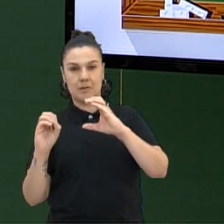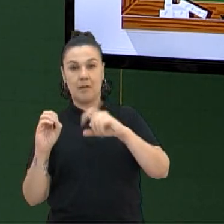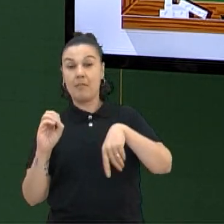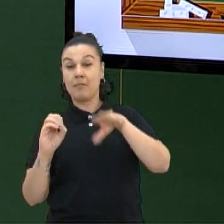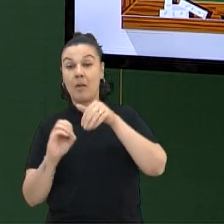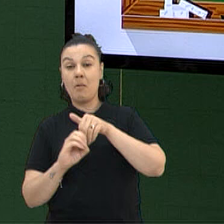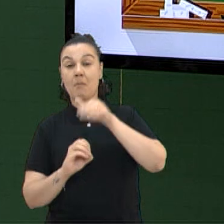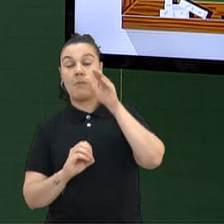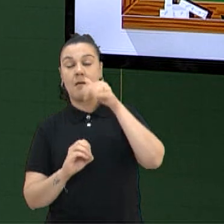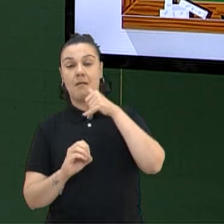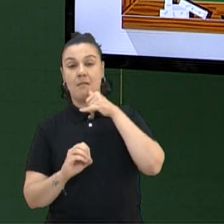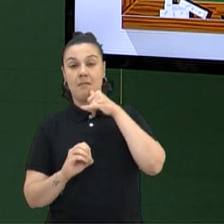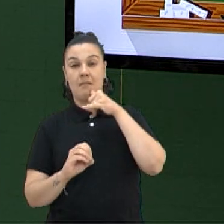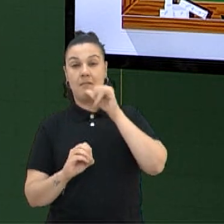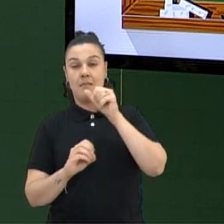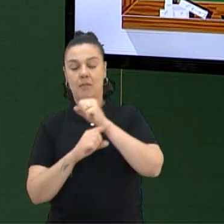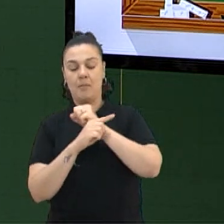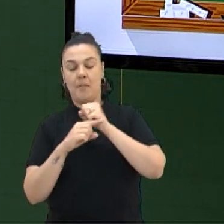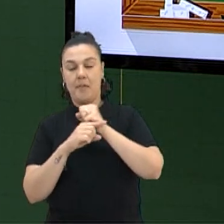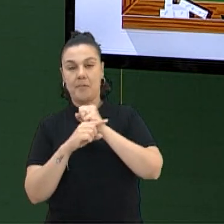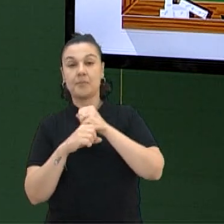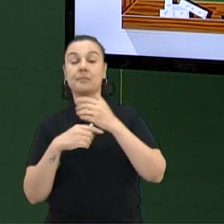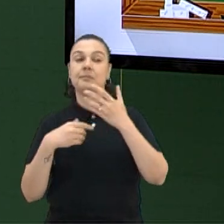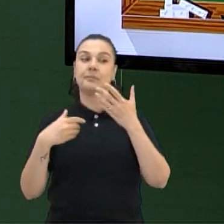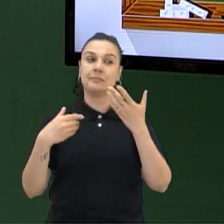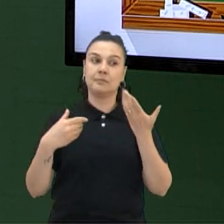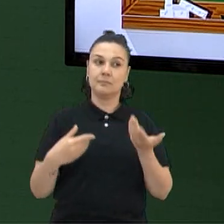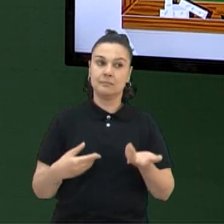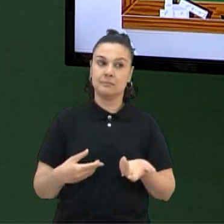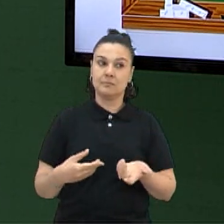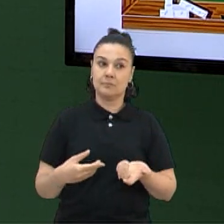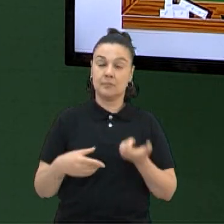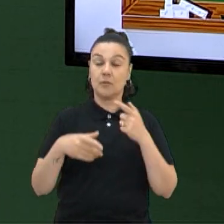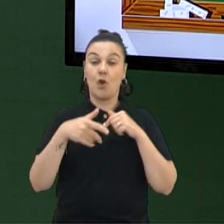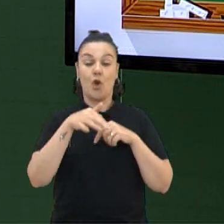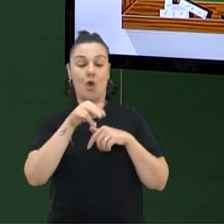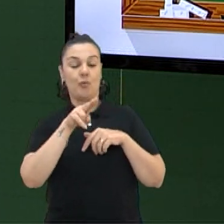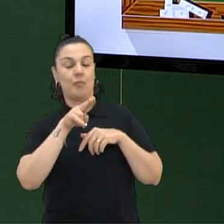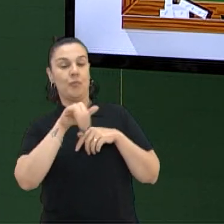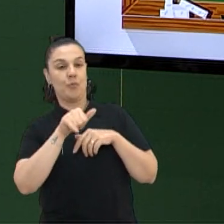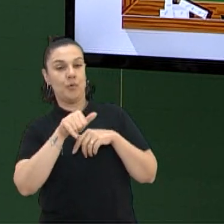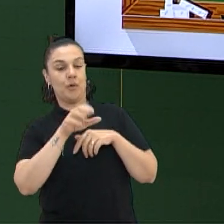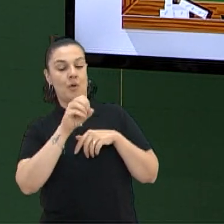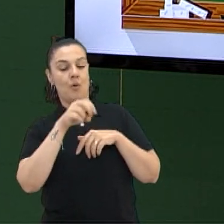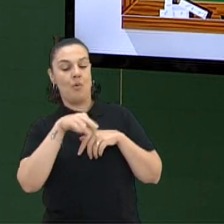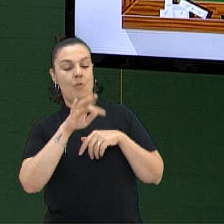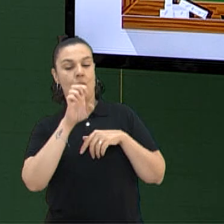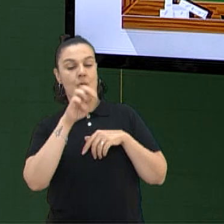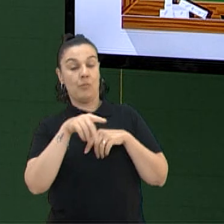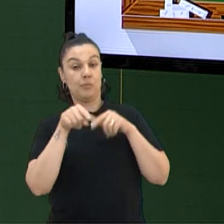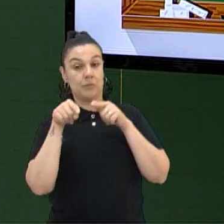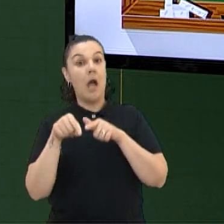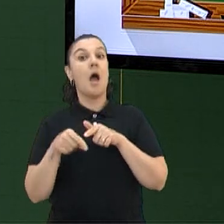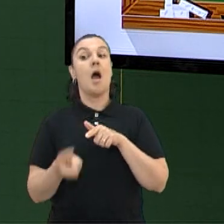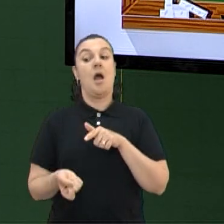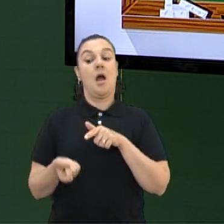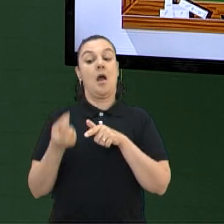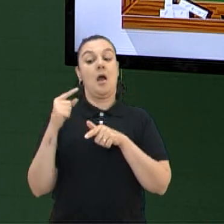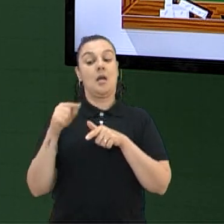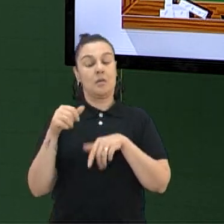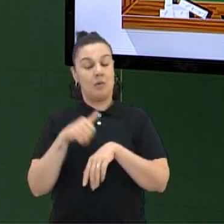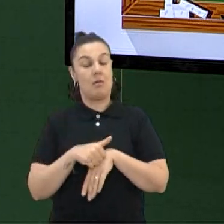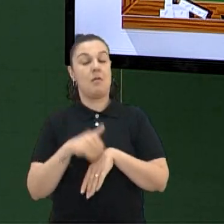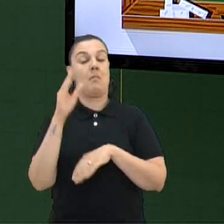mais eletronegativo? Fui ontem. Opa, o oxigênio é muito